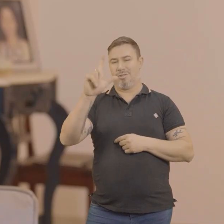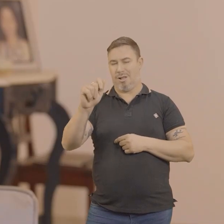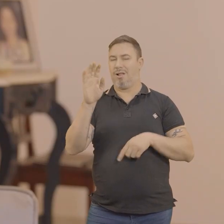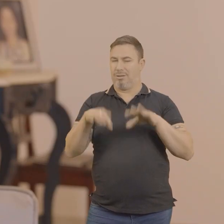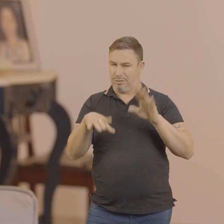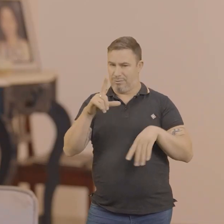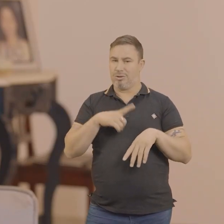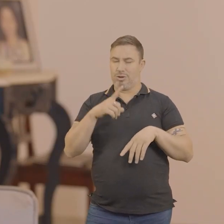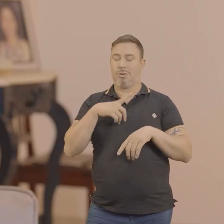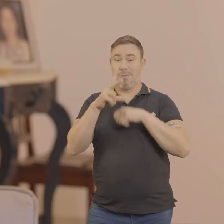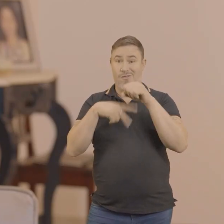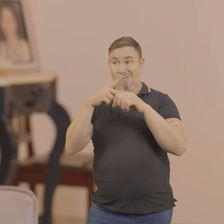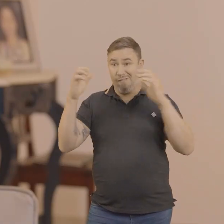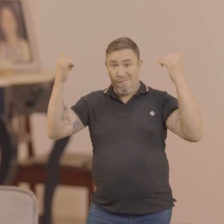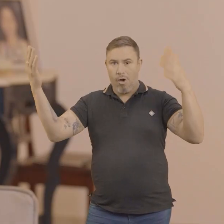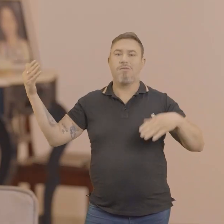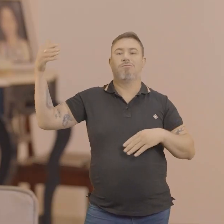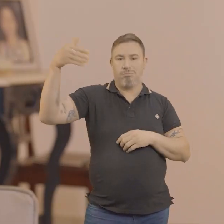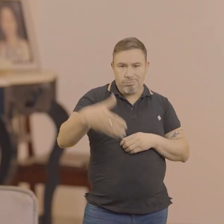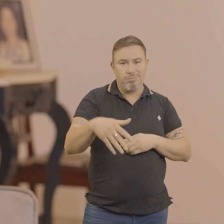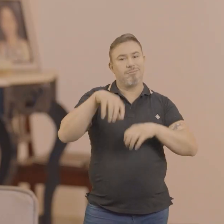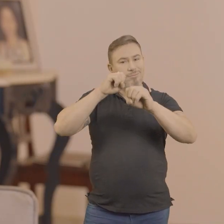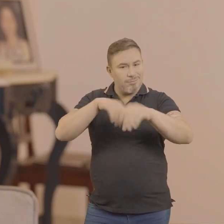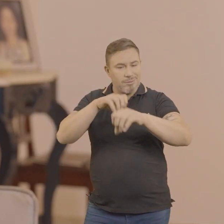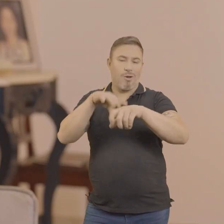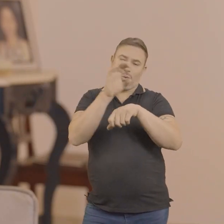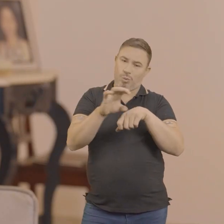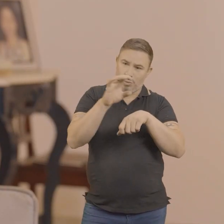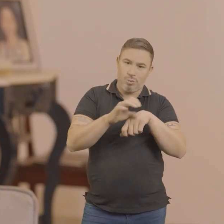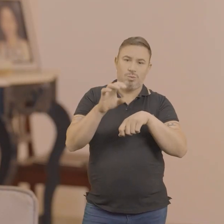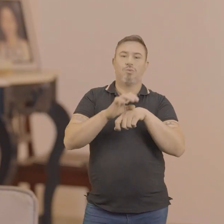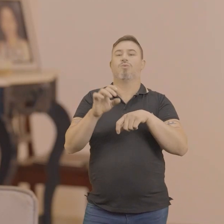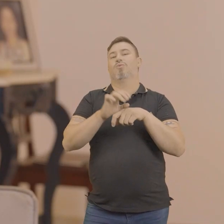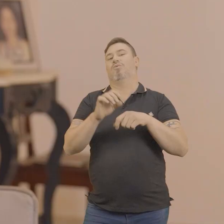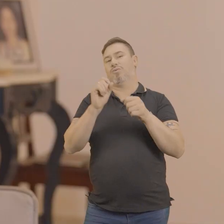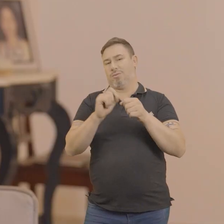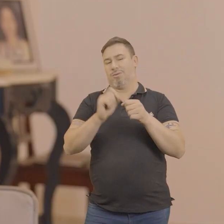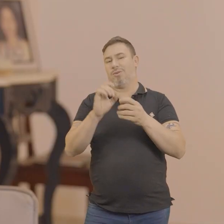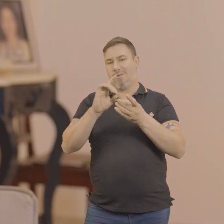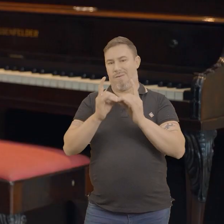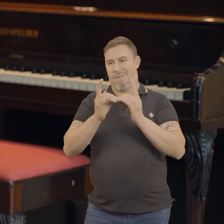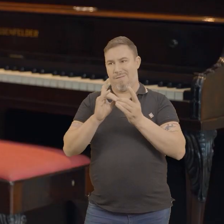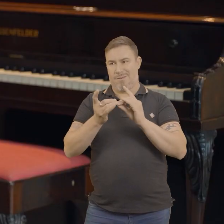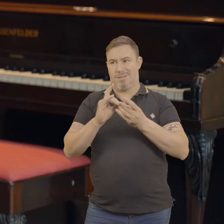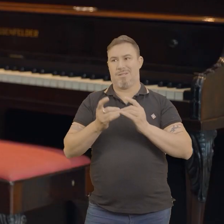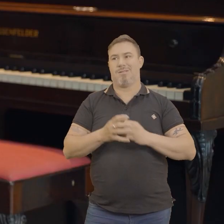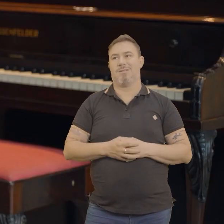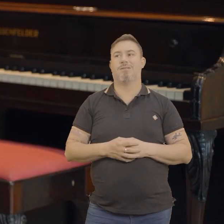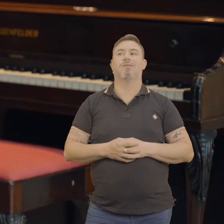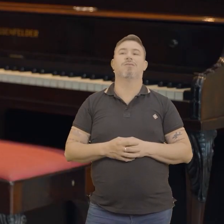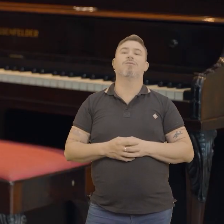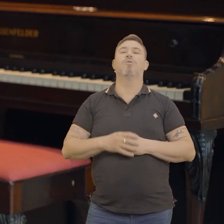com professores que vinham de fora, que vinham, davam cursos, faziam aquelas oficinas. E o